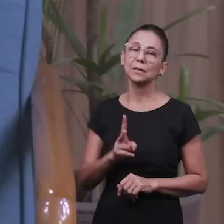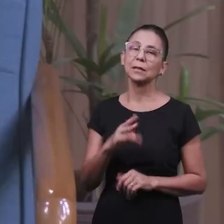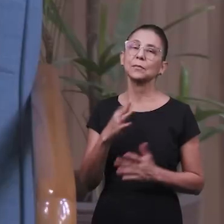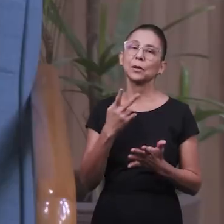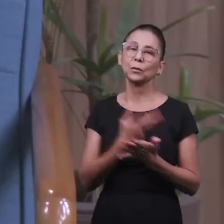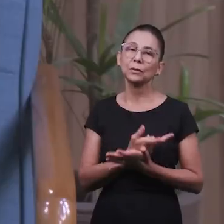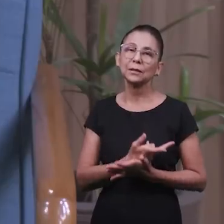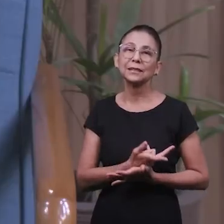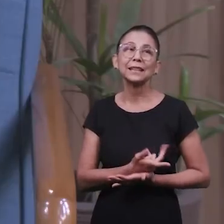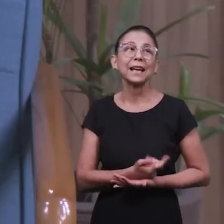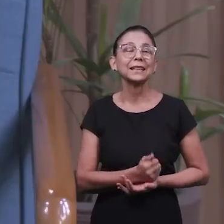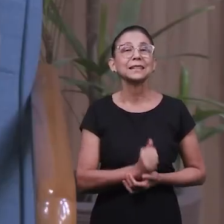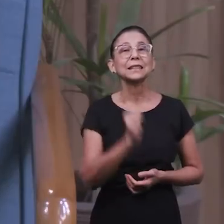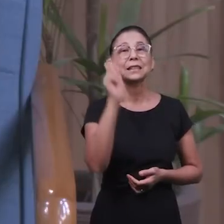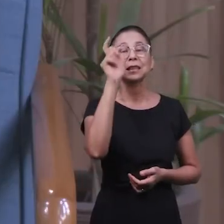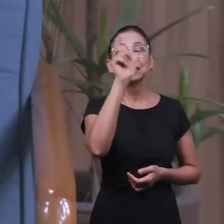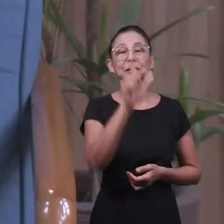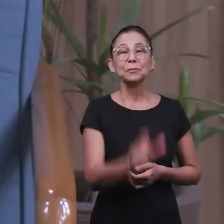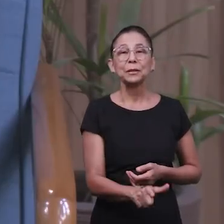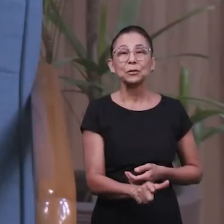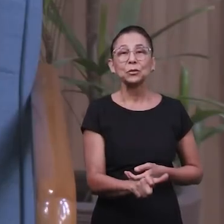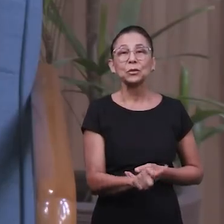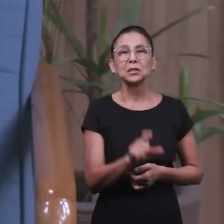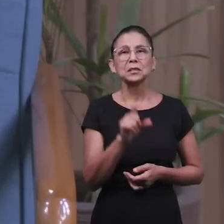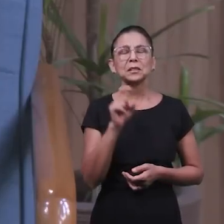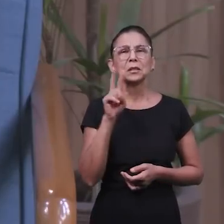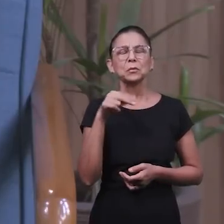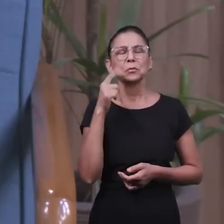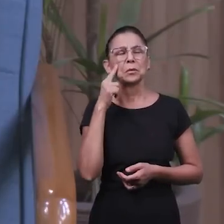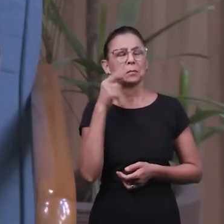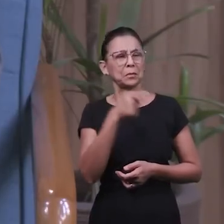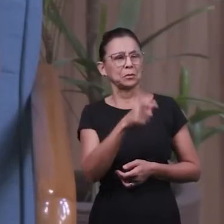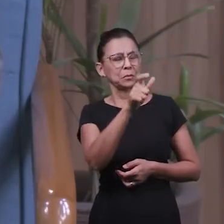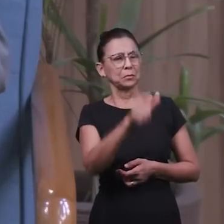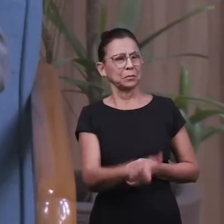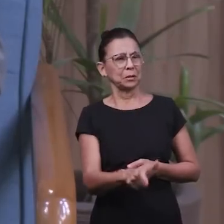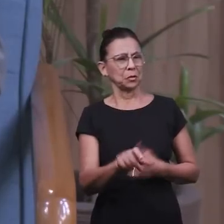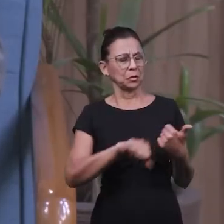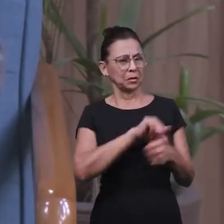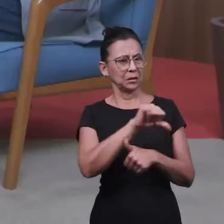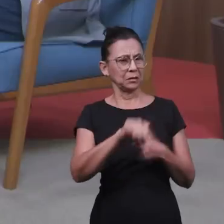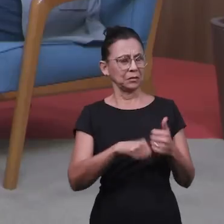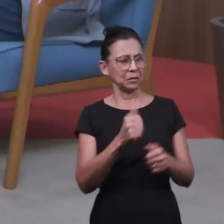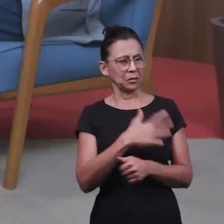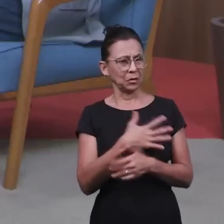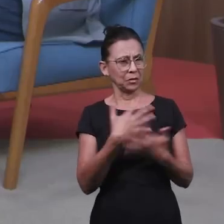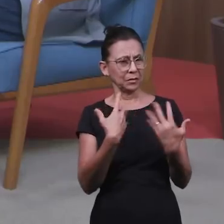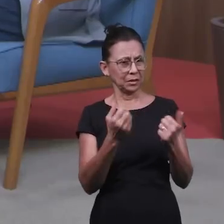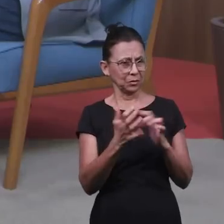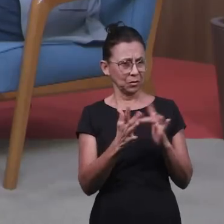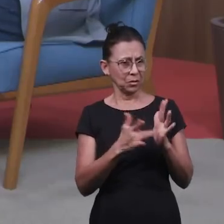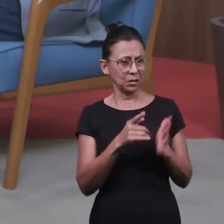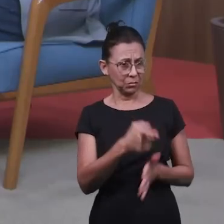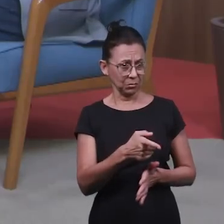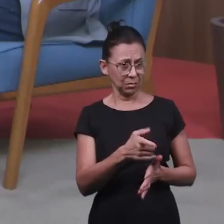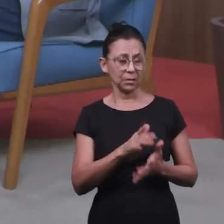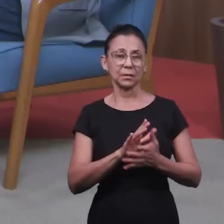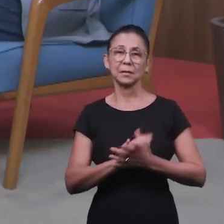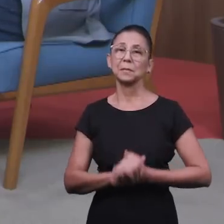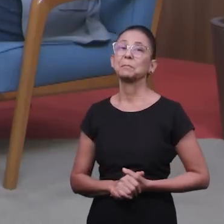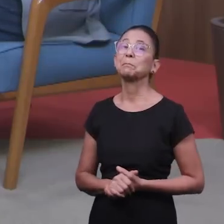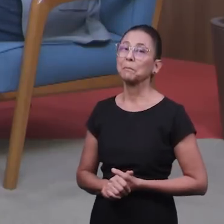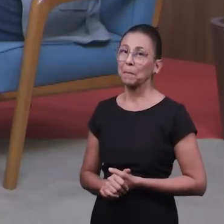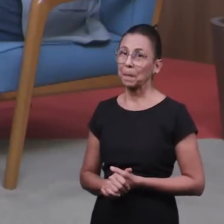na vida de pessoas que ninguém imaginava que um dia iriam se converter. A transformação de vida,